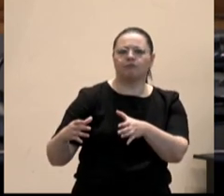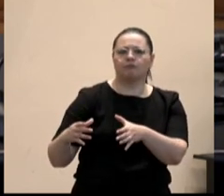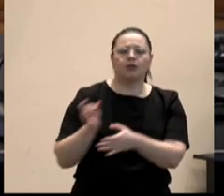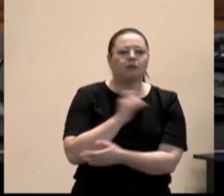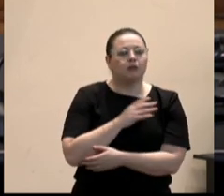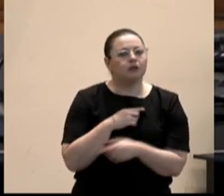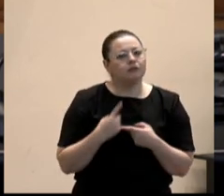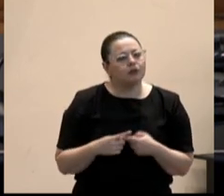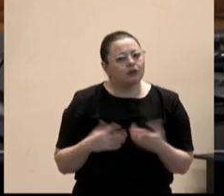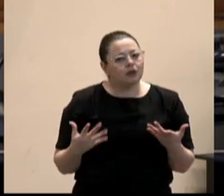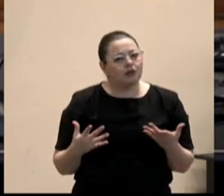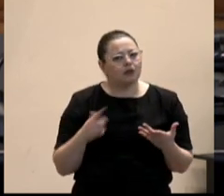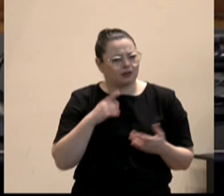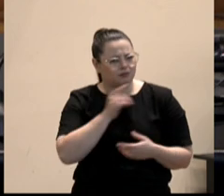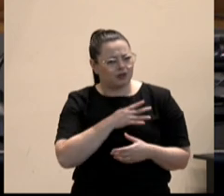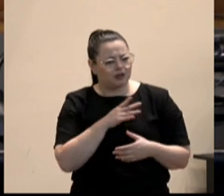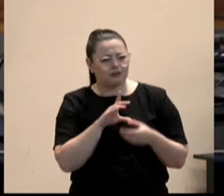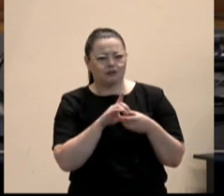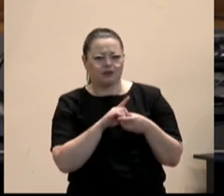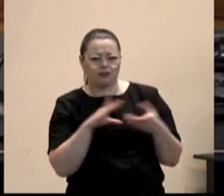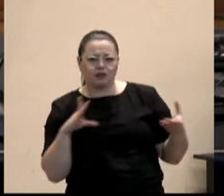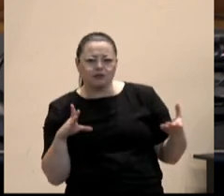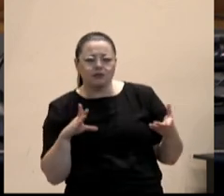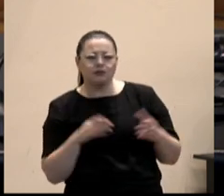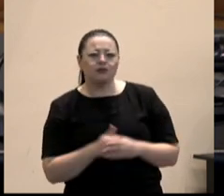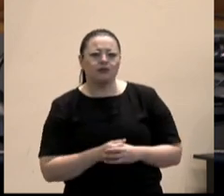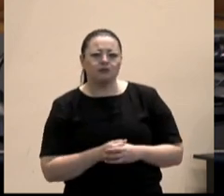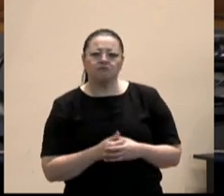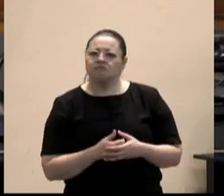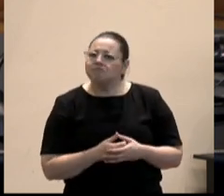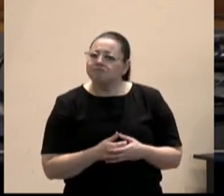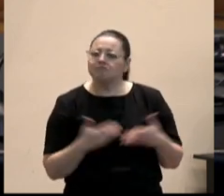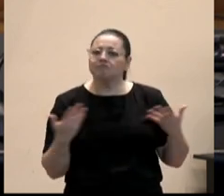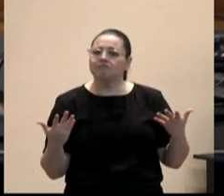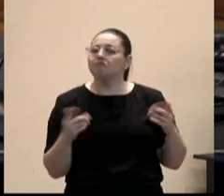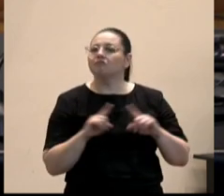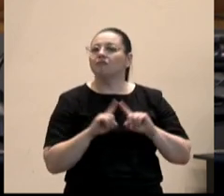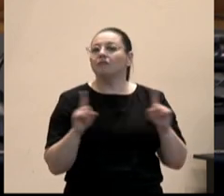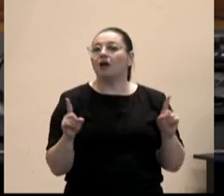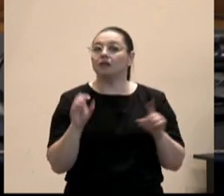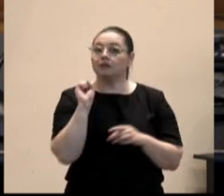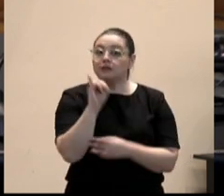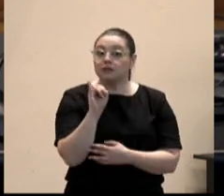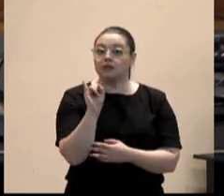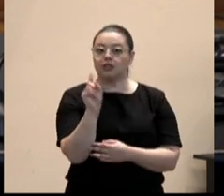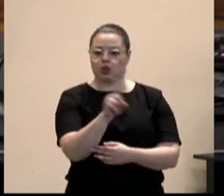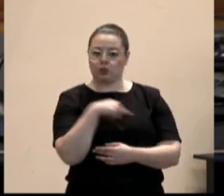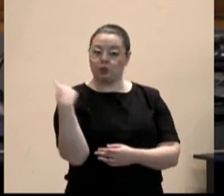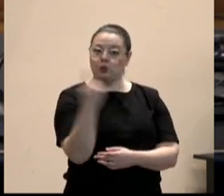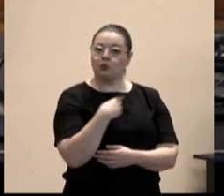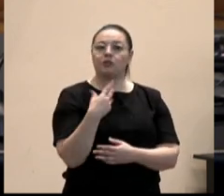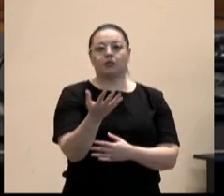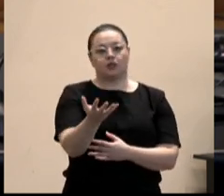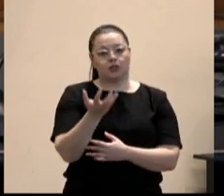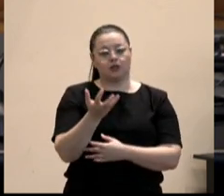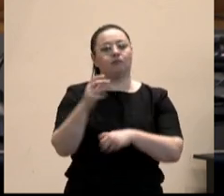democracia? Mas vem cá. Se a gente quer um país